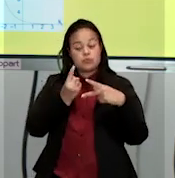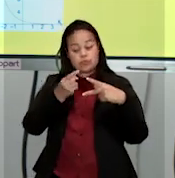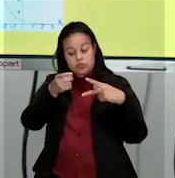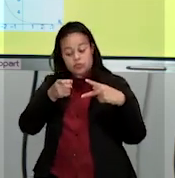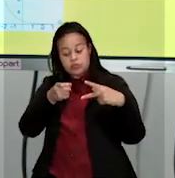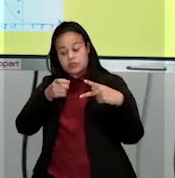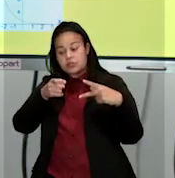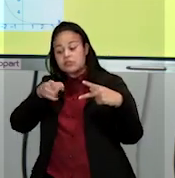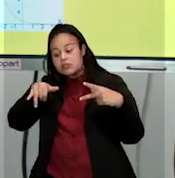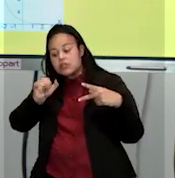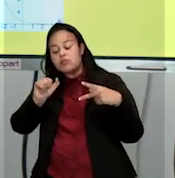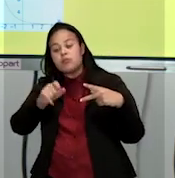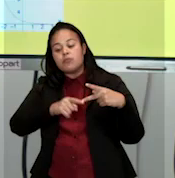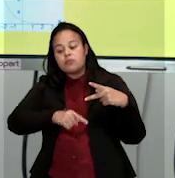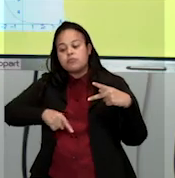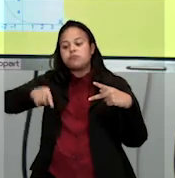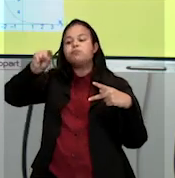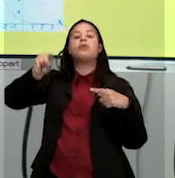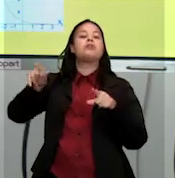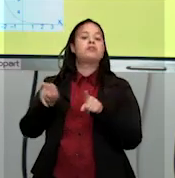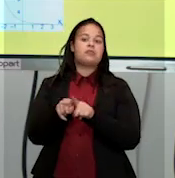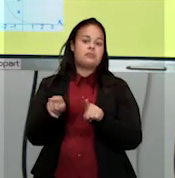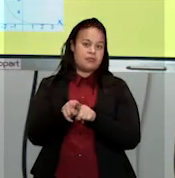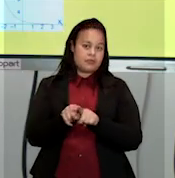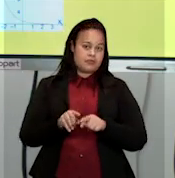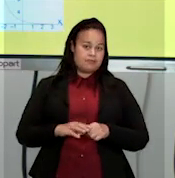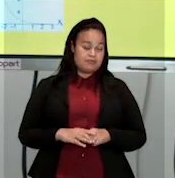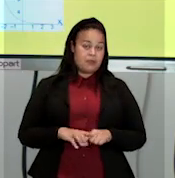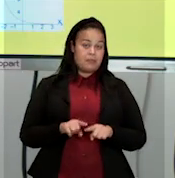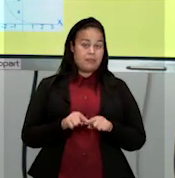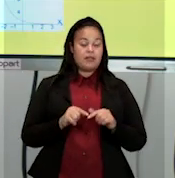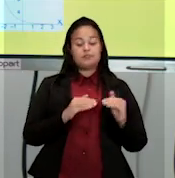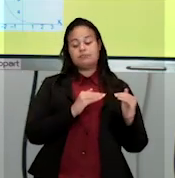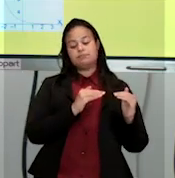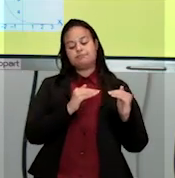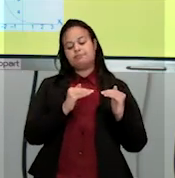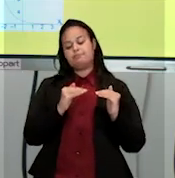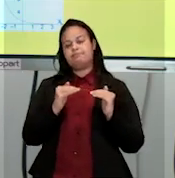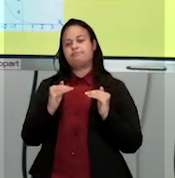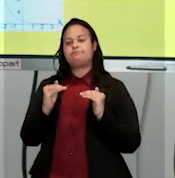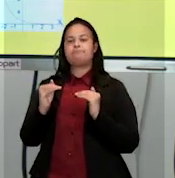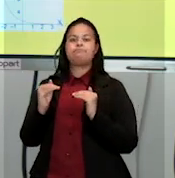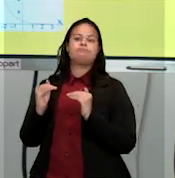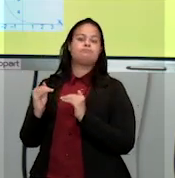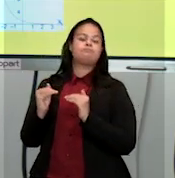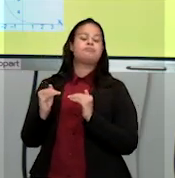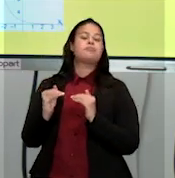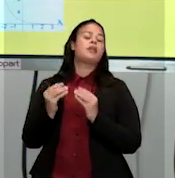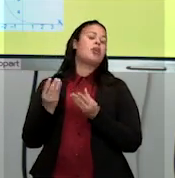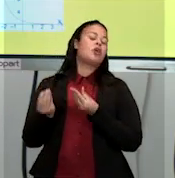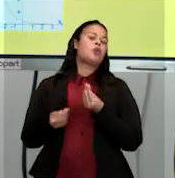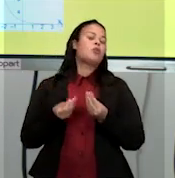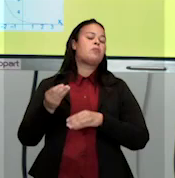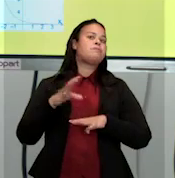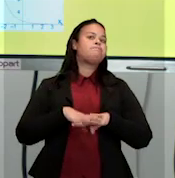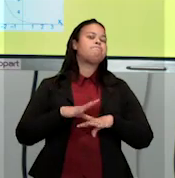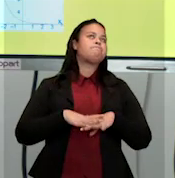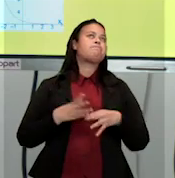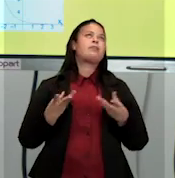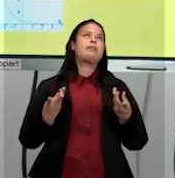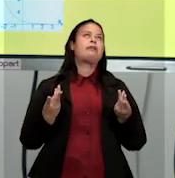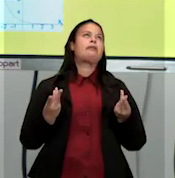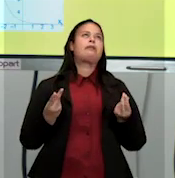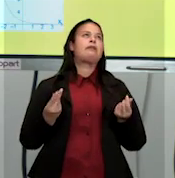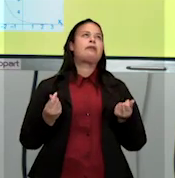eu vou aumentando o y também. Só que não linearmente, como nós já vimos, é de uma forma mais